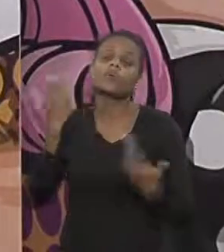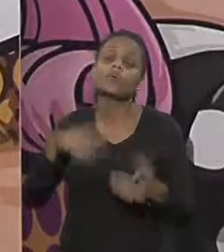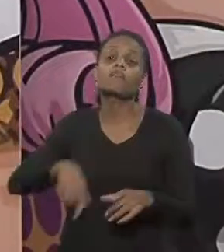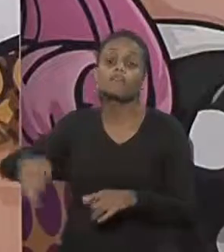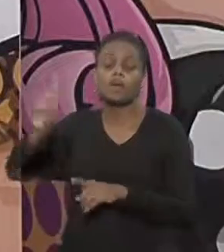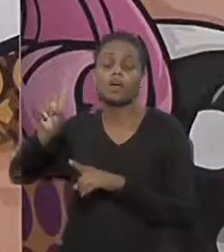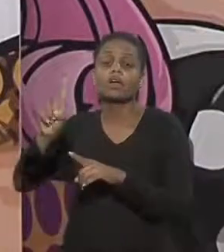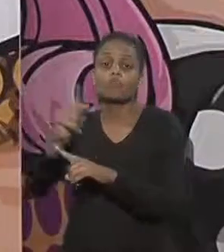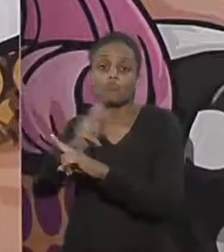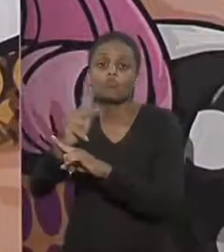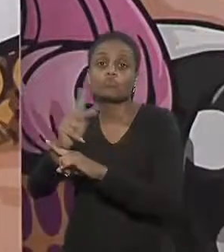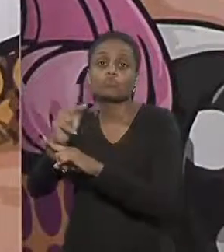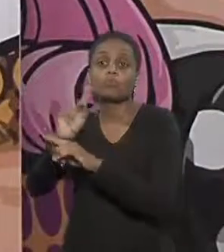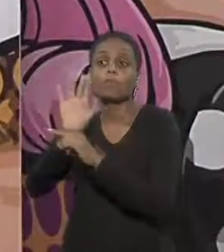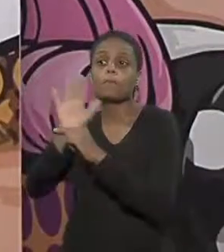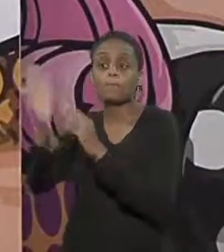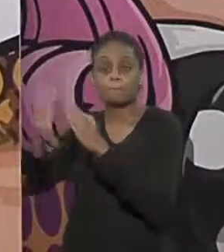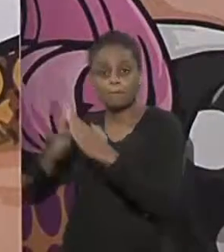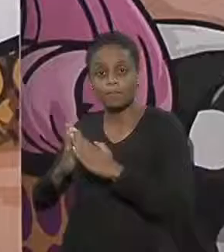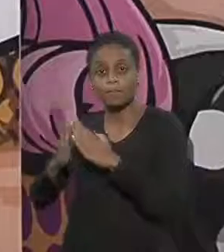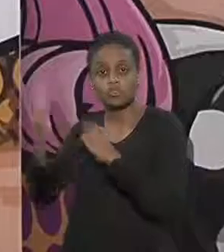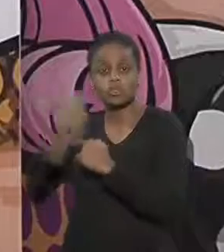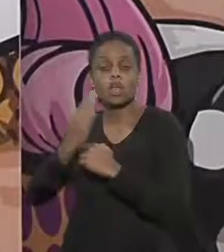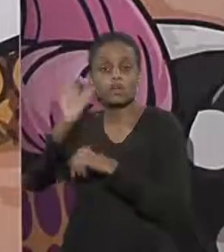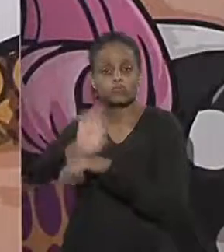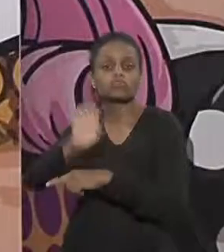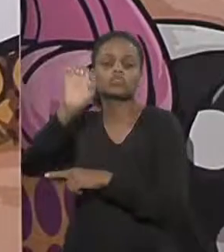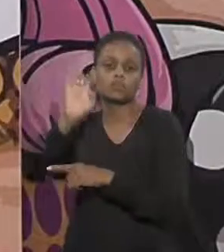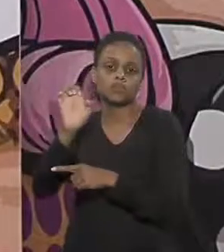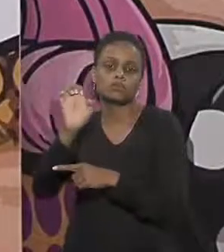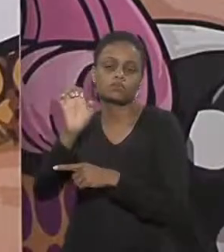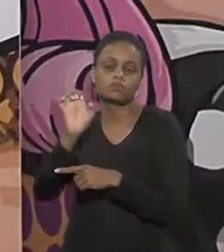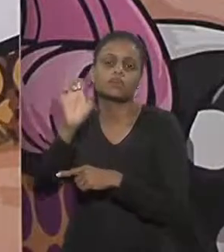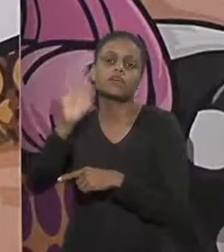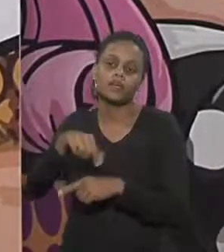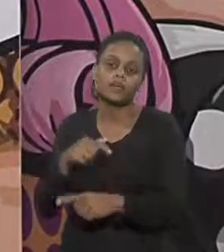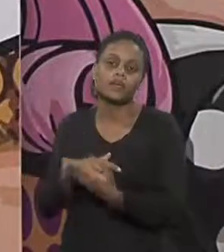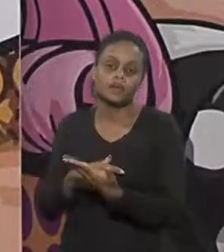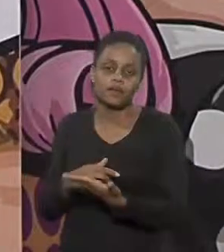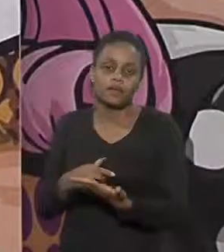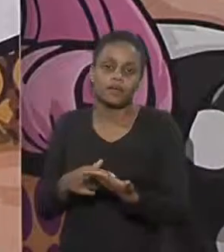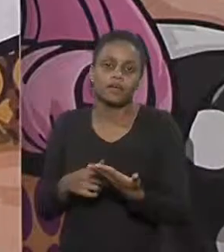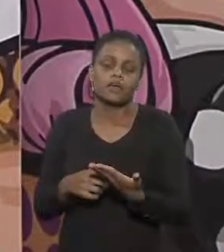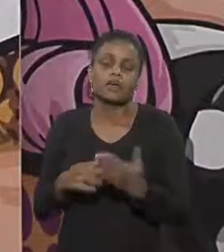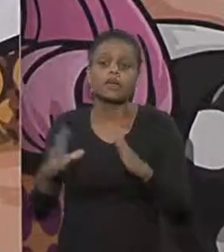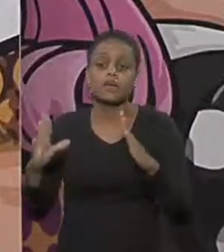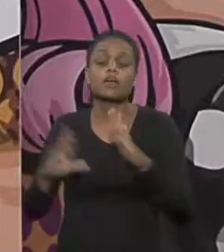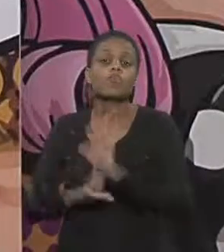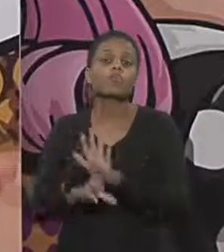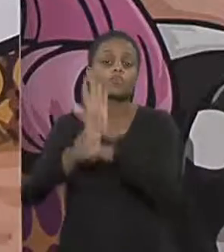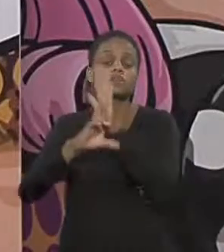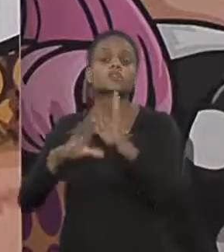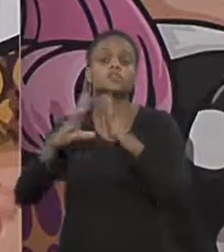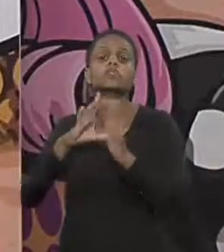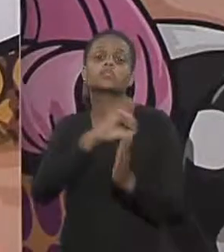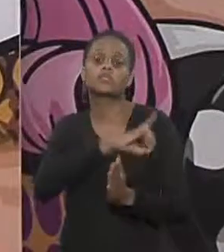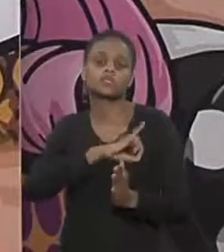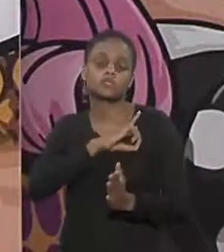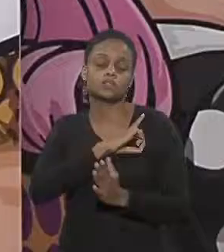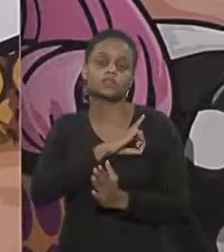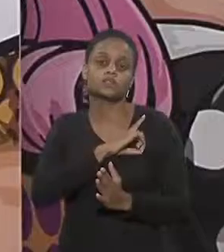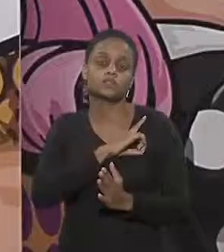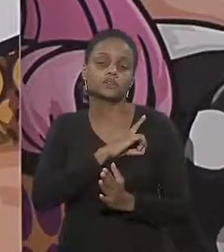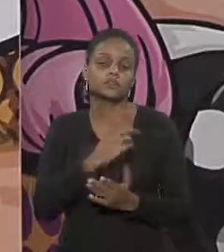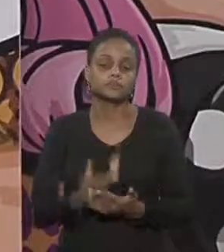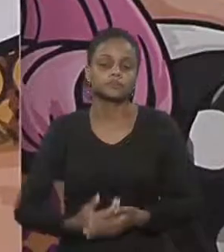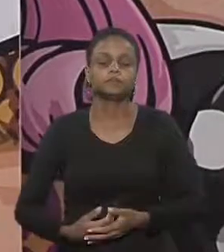e procuram a ajuda efetivamente do Estado para trazer uma solução àquele problema. E aí o Estado, naquele momento, é representado